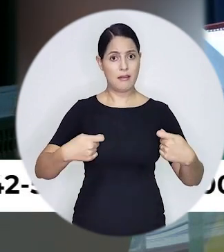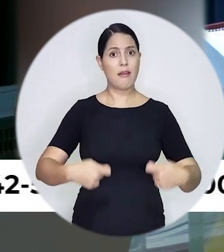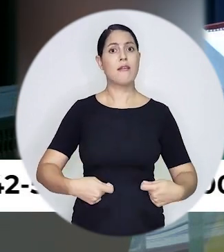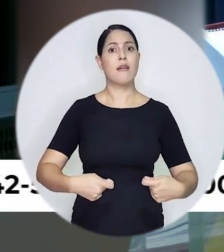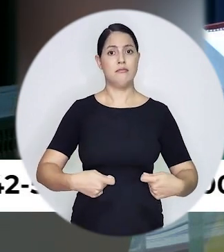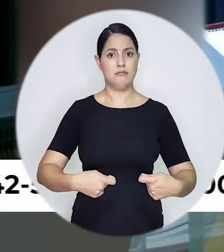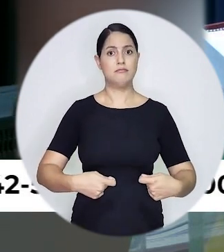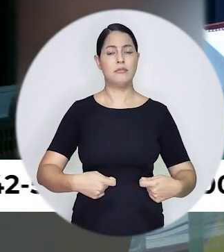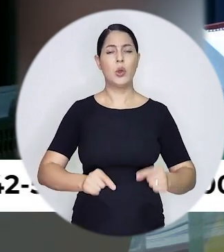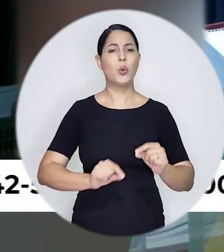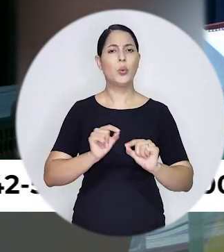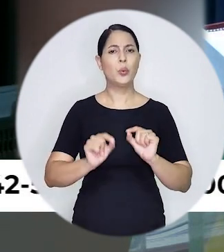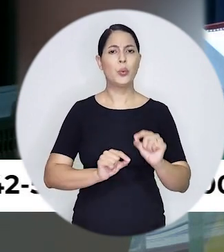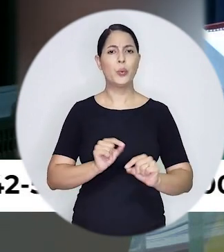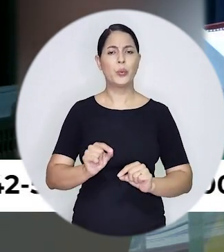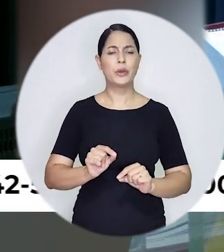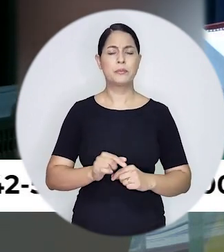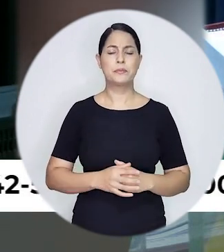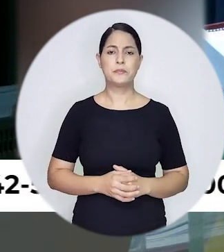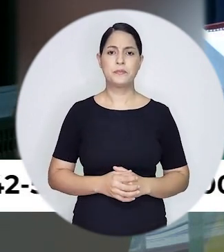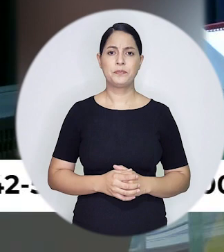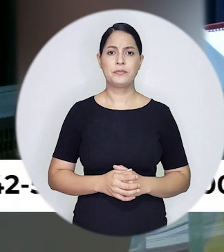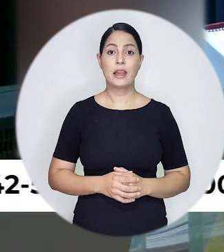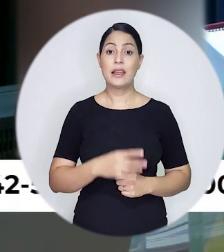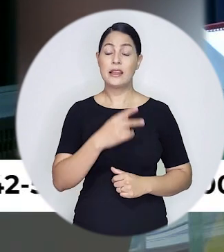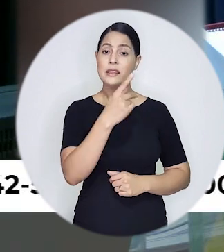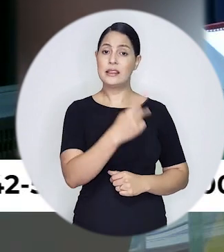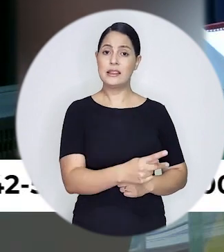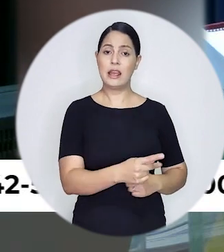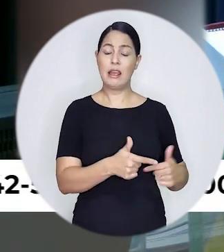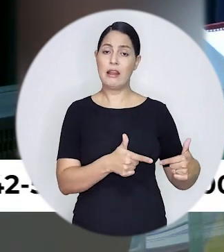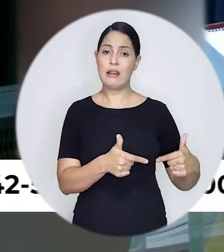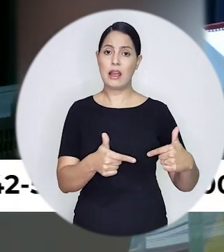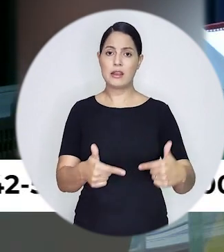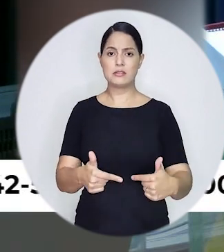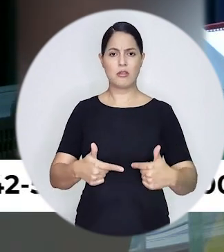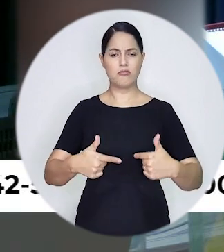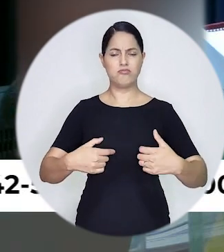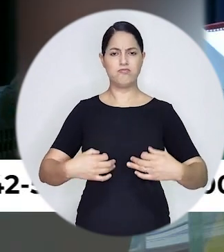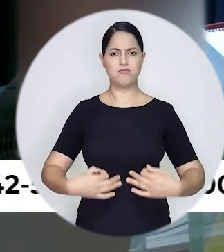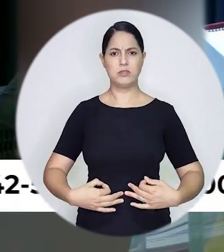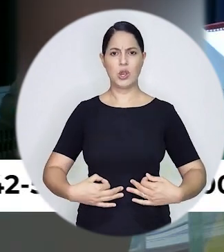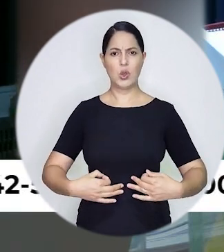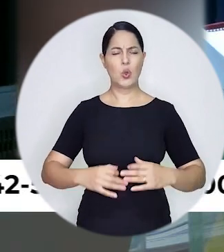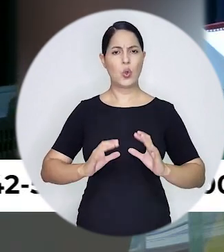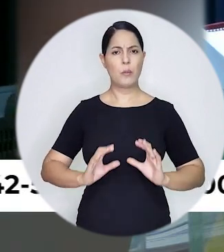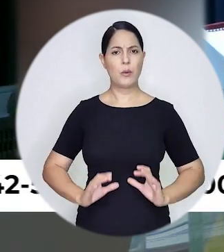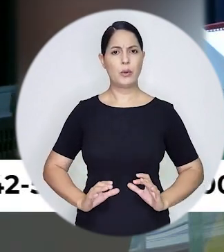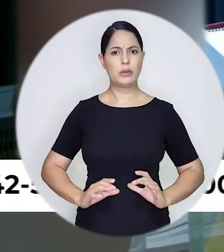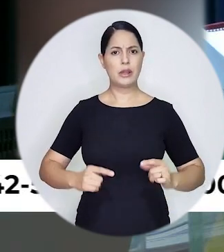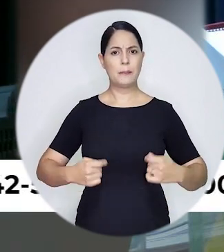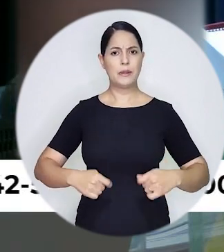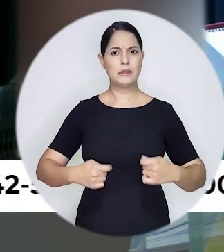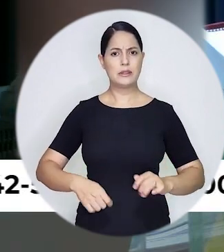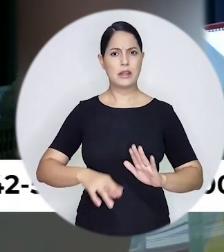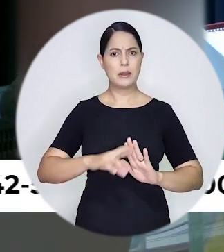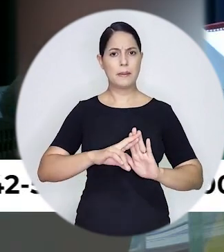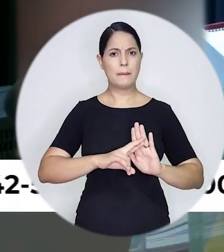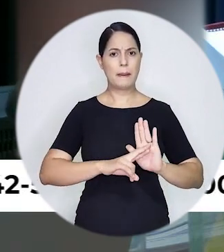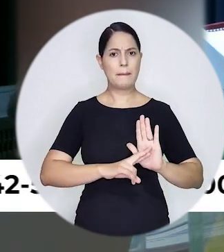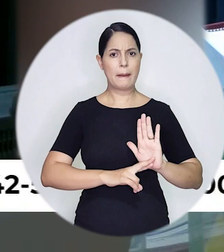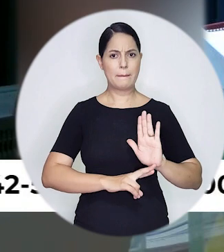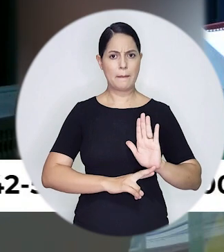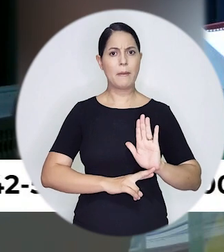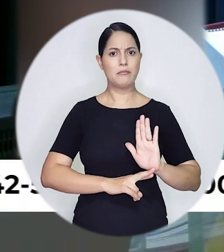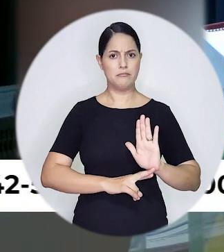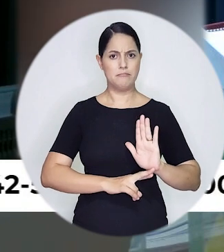né, e que confere à conduta do magistrado um comportamento de acordo com o